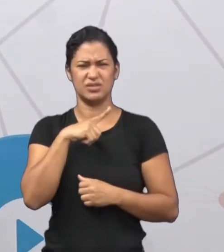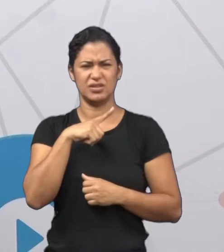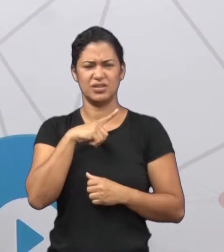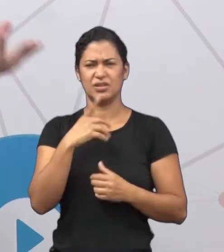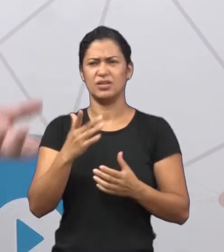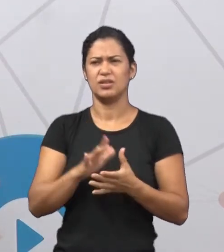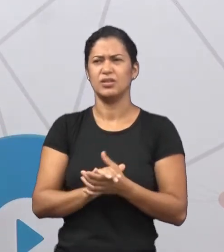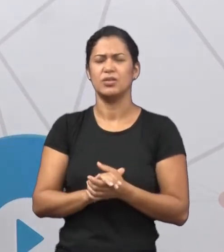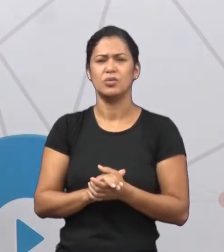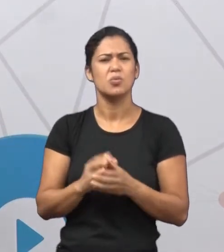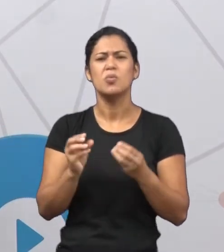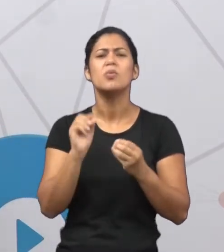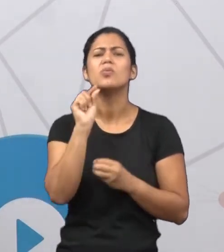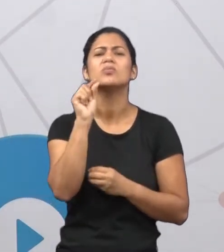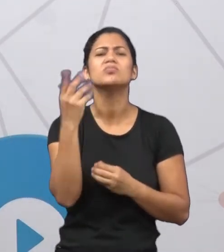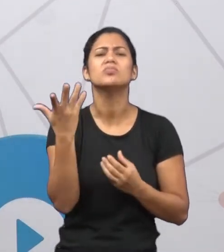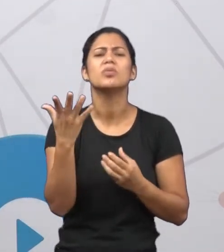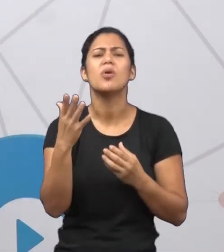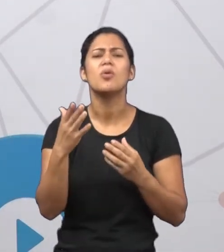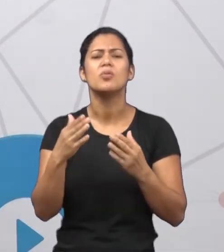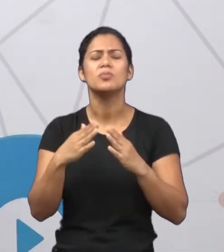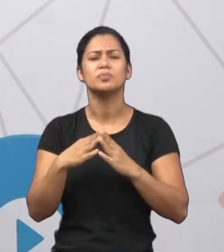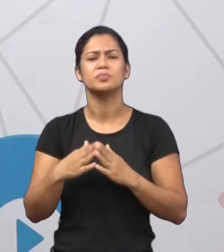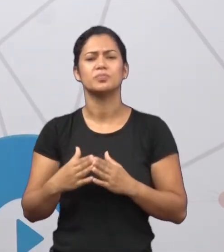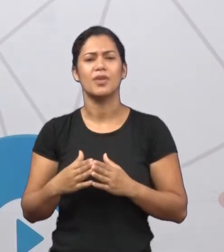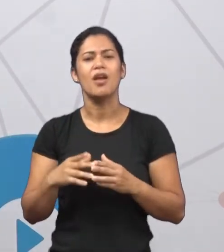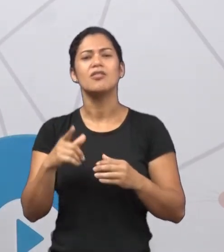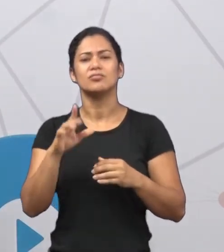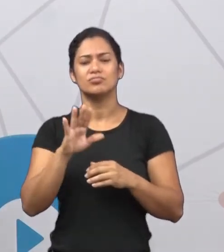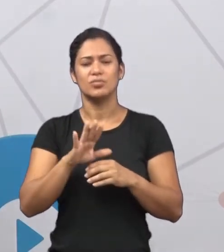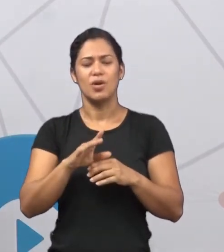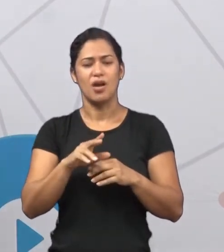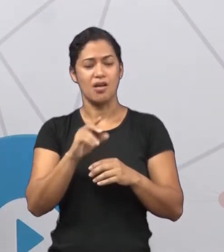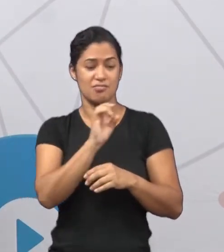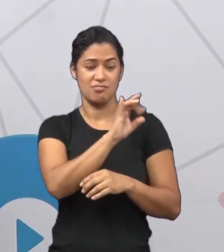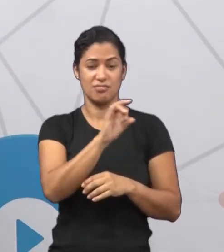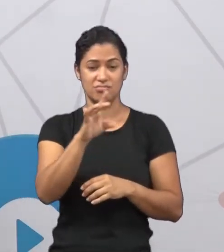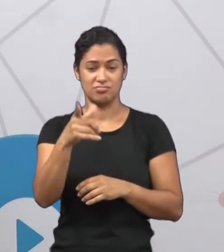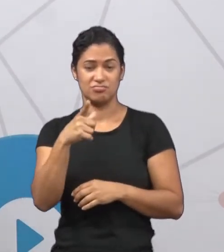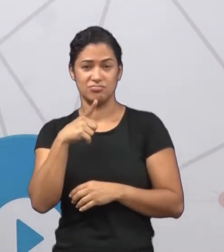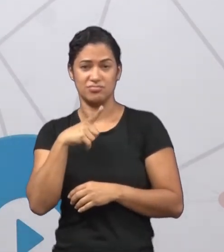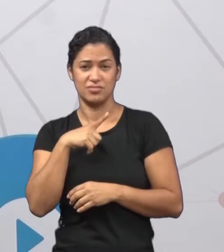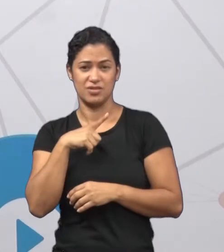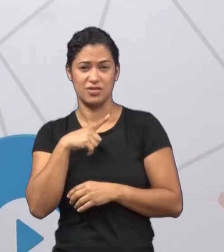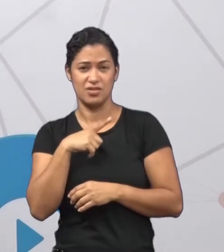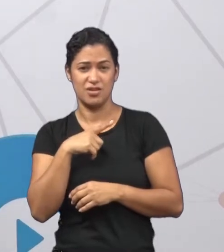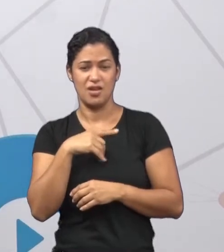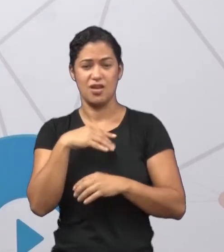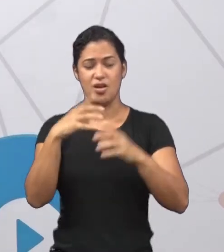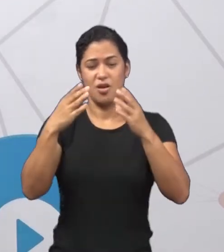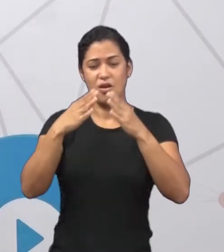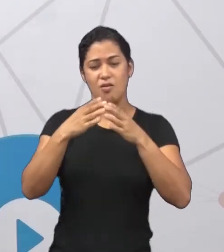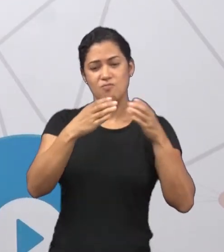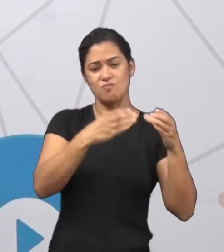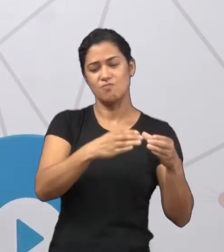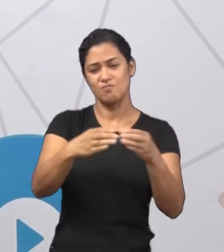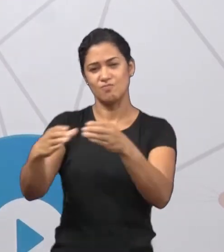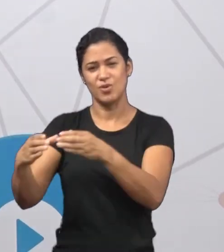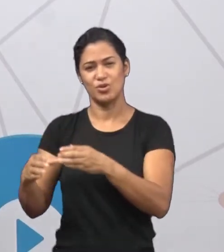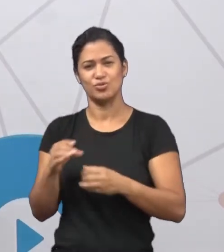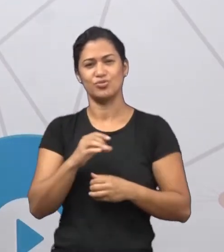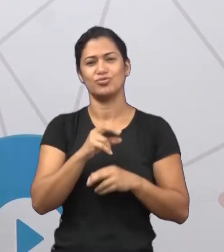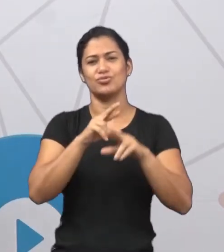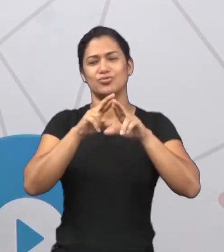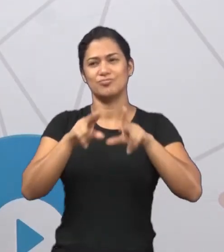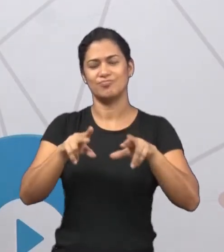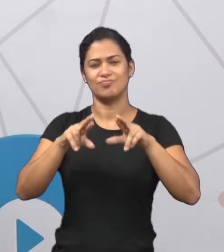pessoas. Como é a sua rua? Cada um vai ter um tipo de rua. Creio que a maioria das ruas, né, serão as tranquilas, né?